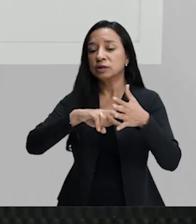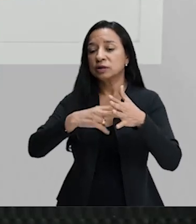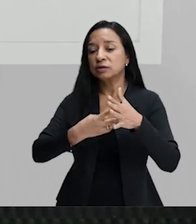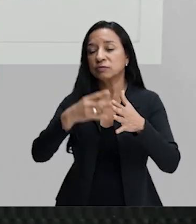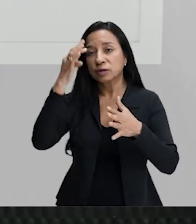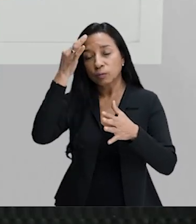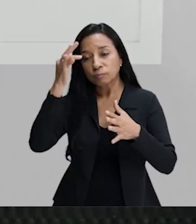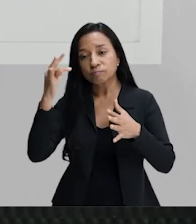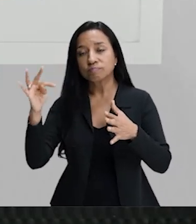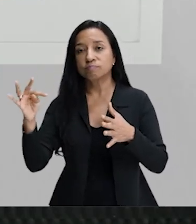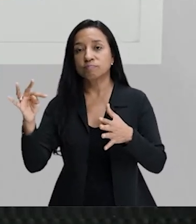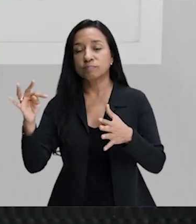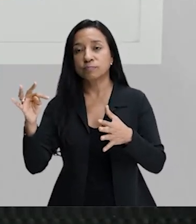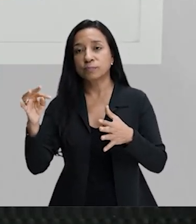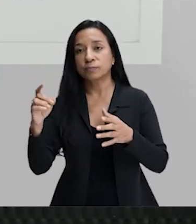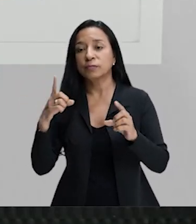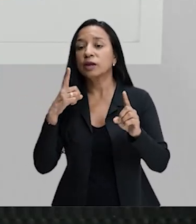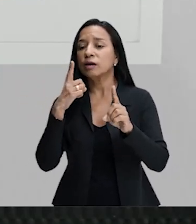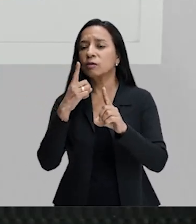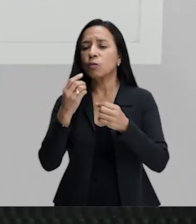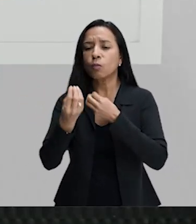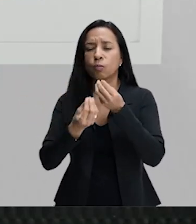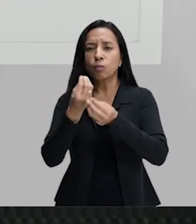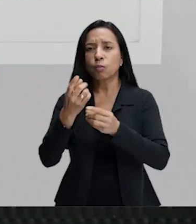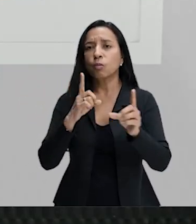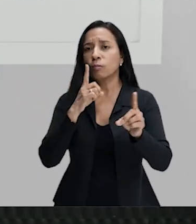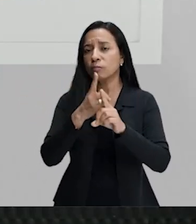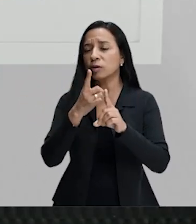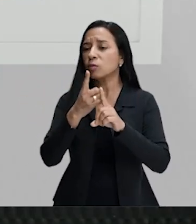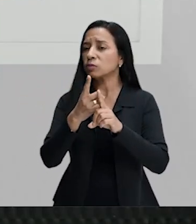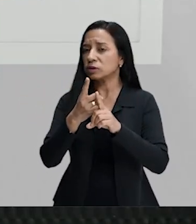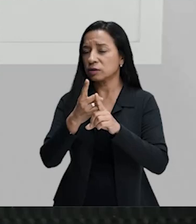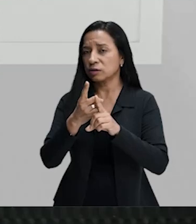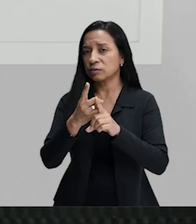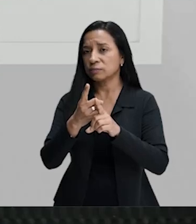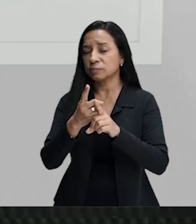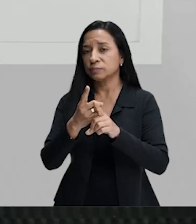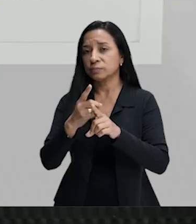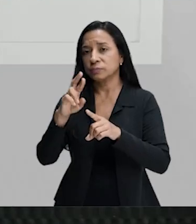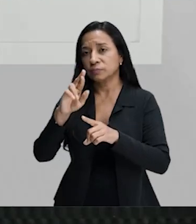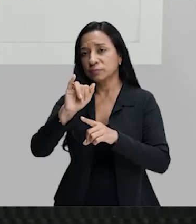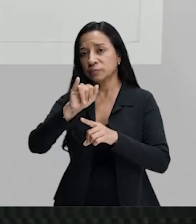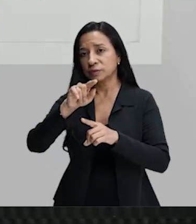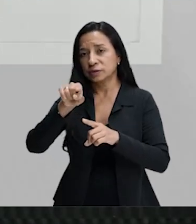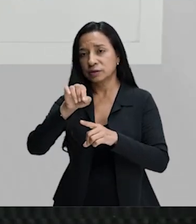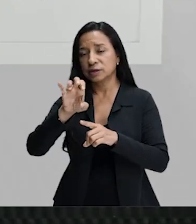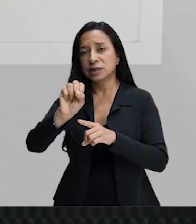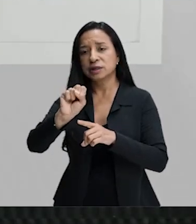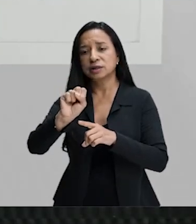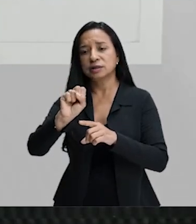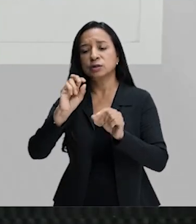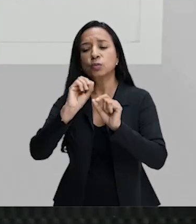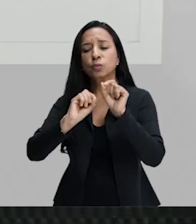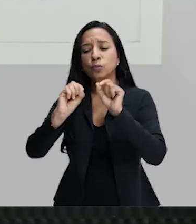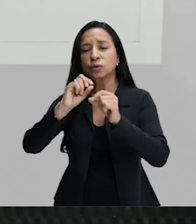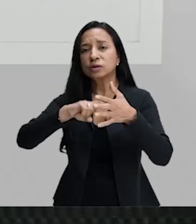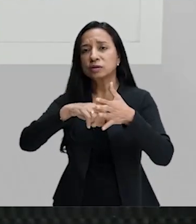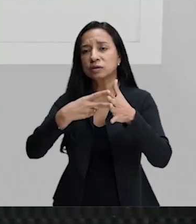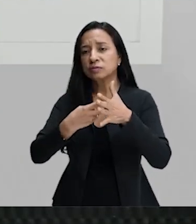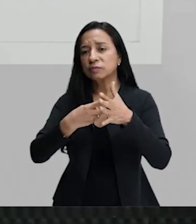você tem uma maneira de você encontrar as raízes, que é através da decomposição. Tá? O que é decompor,